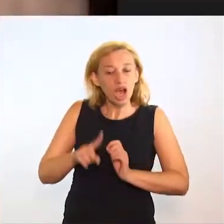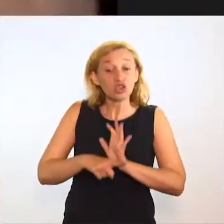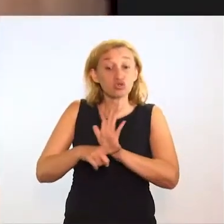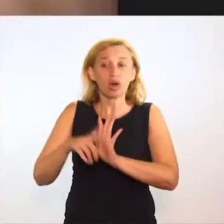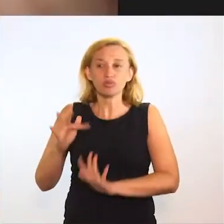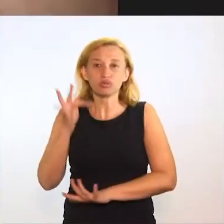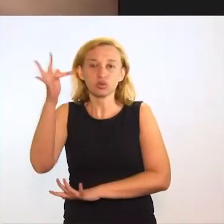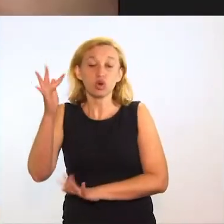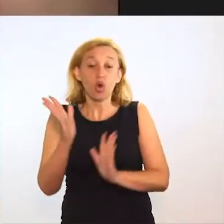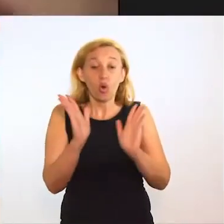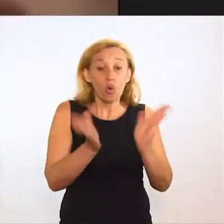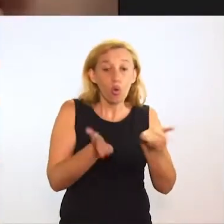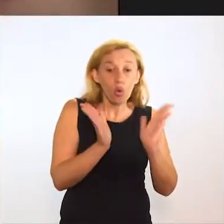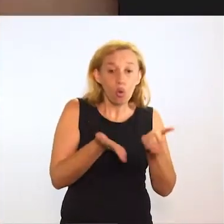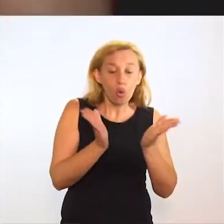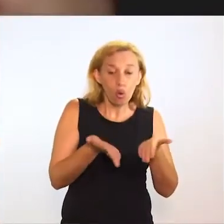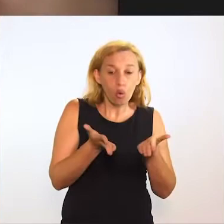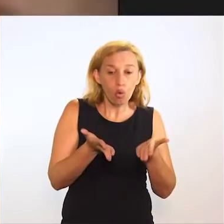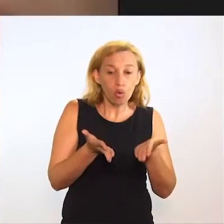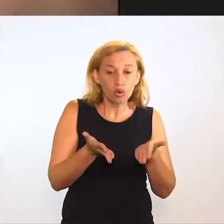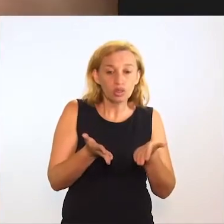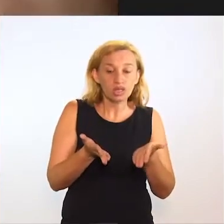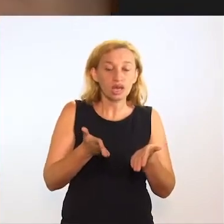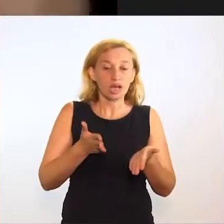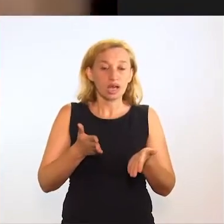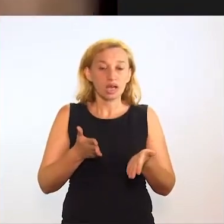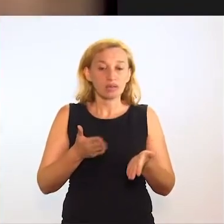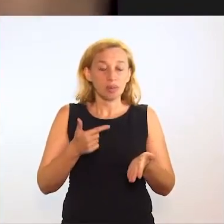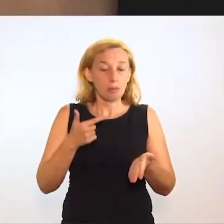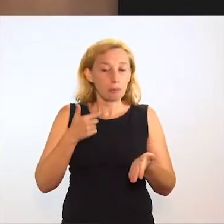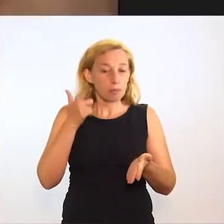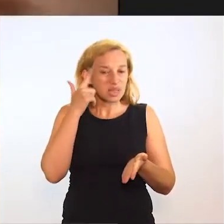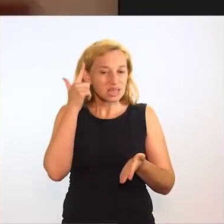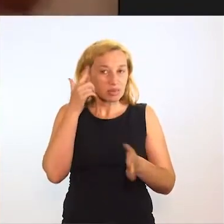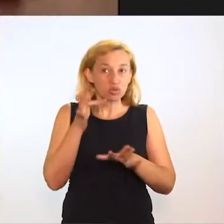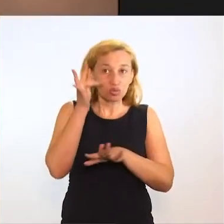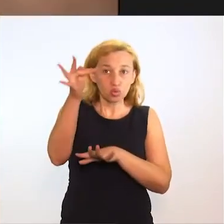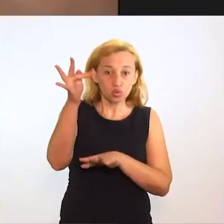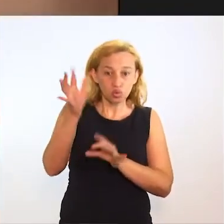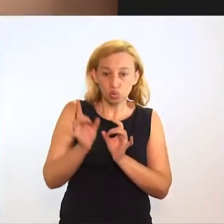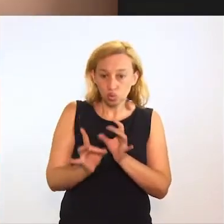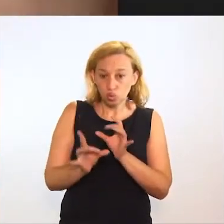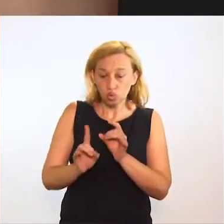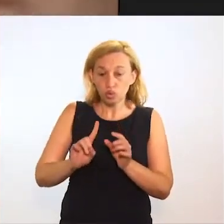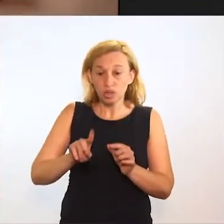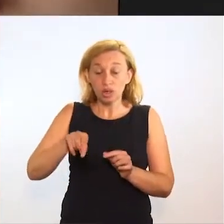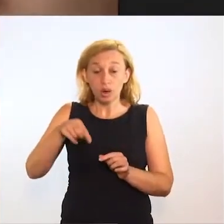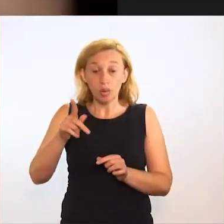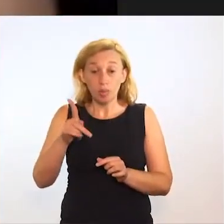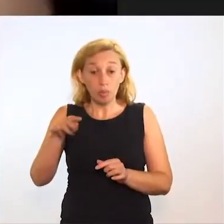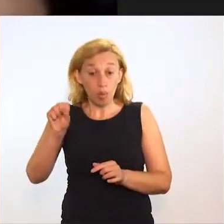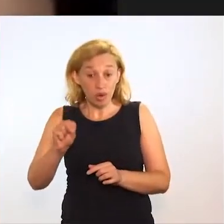isso vai impactar para o futuro. Então, hoje, a minha perspectiva de mercado futuro,